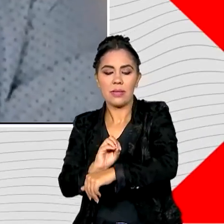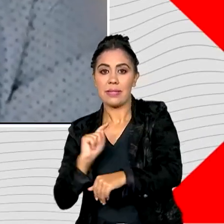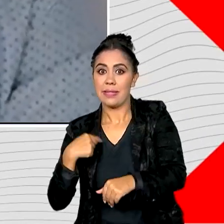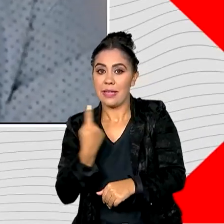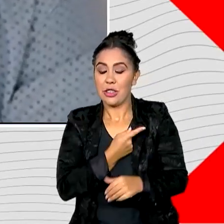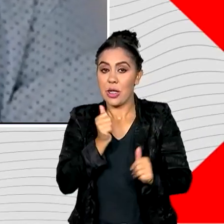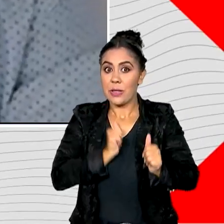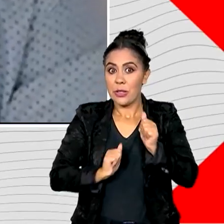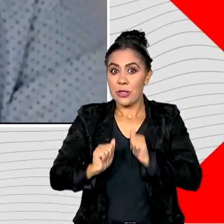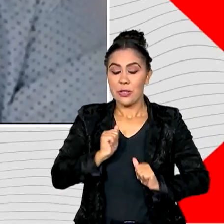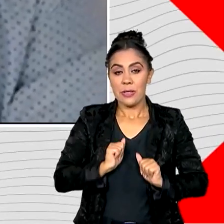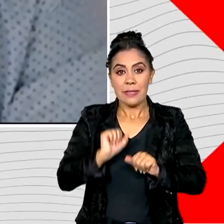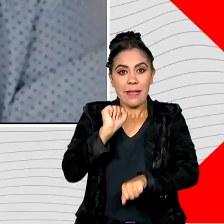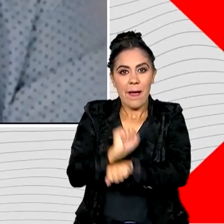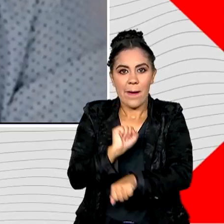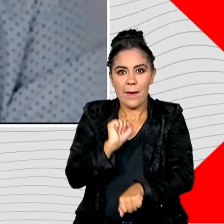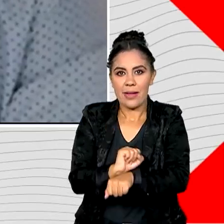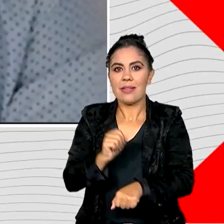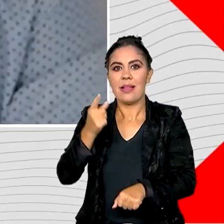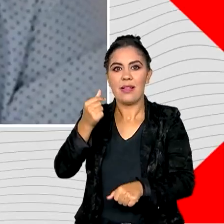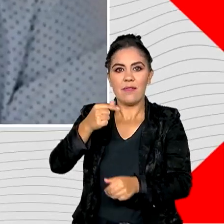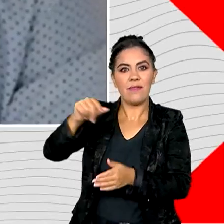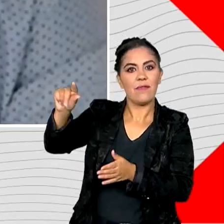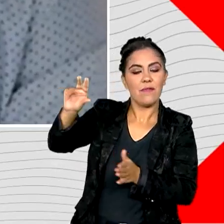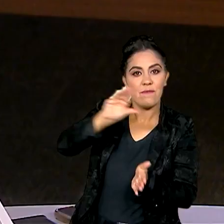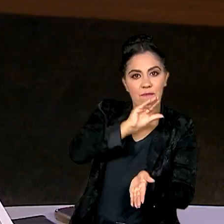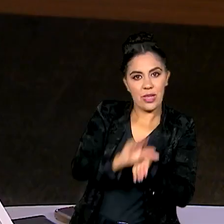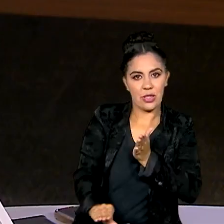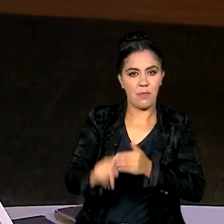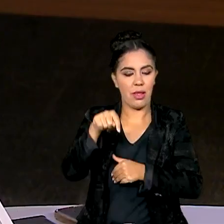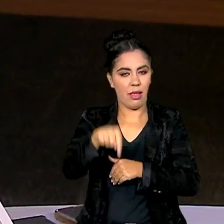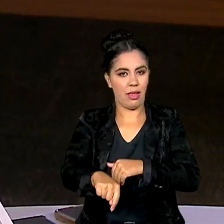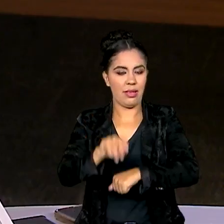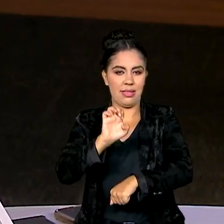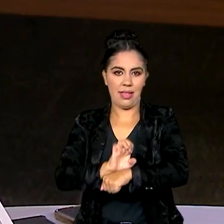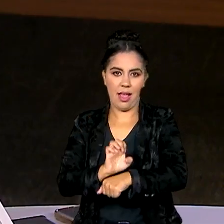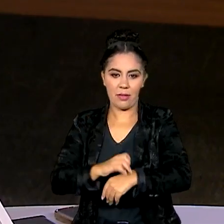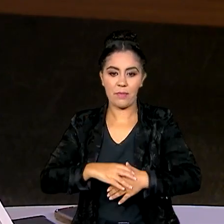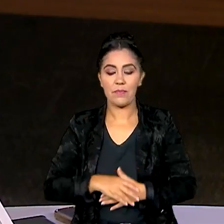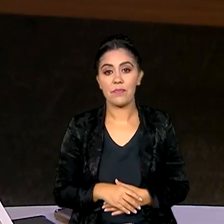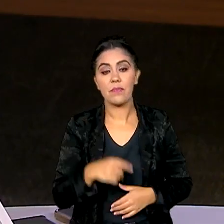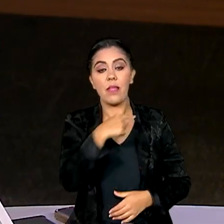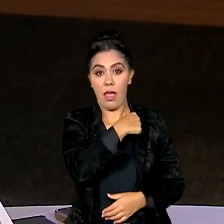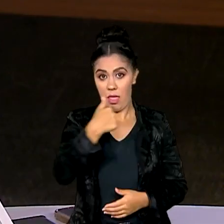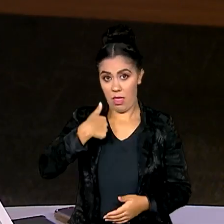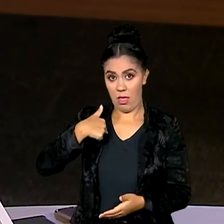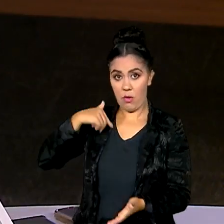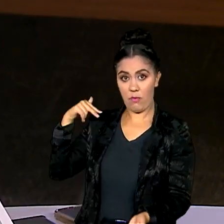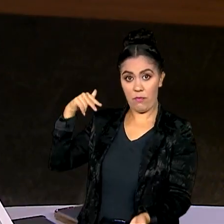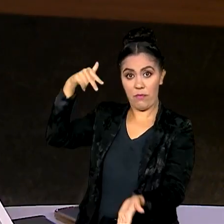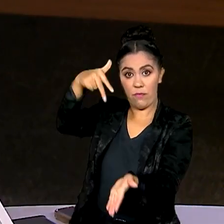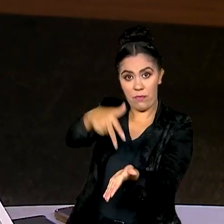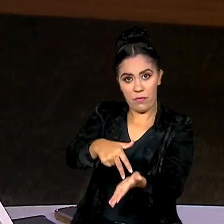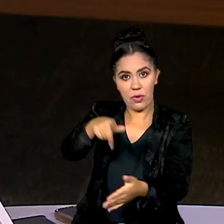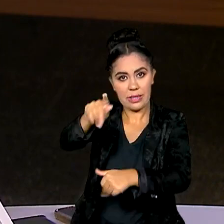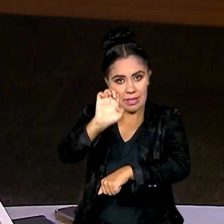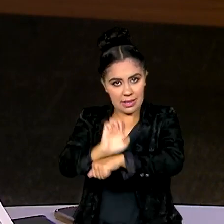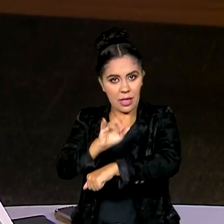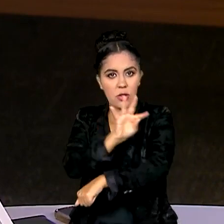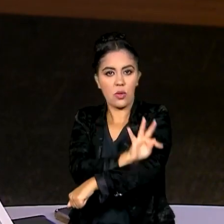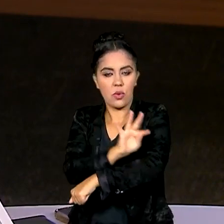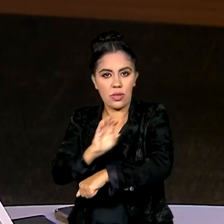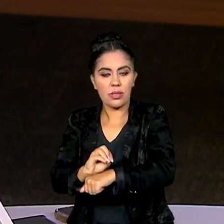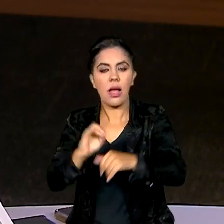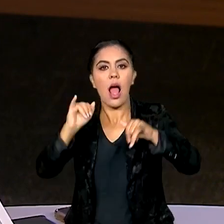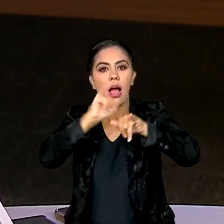ansiosa esses investimentos aqui no estado, ministro. Olha, eu tive aí já, inclusive, anunciando o PAC, né? Agora, o